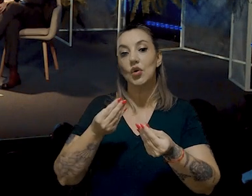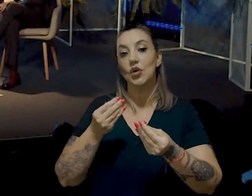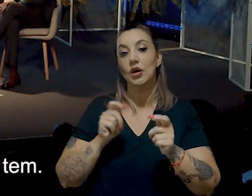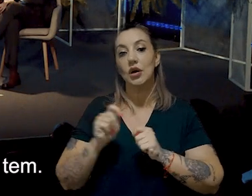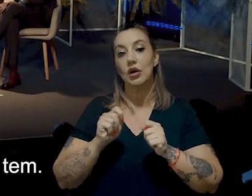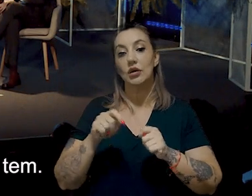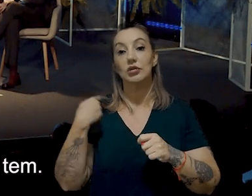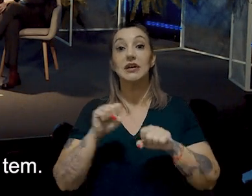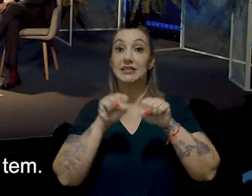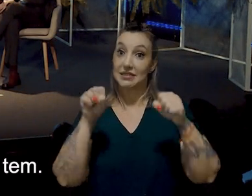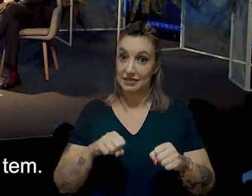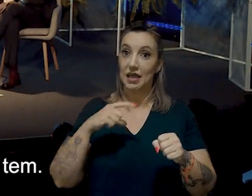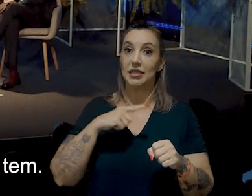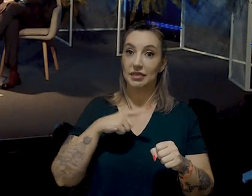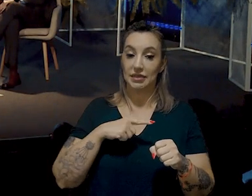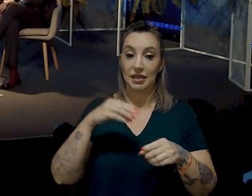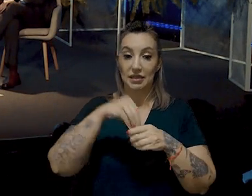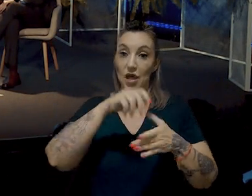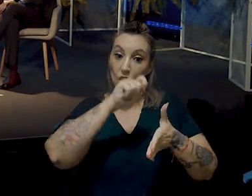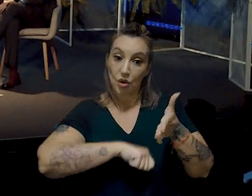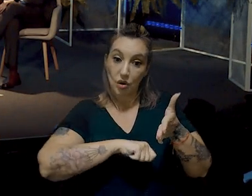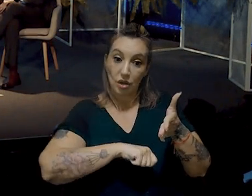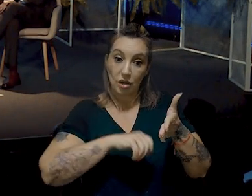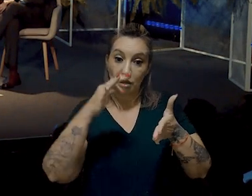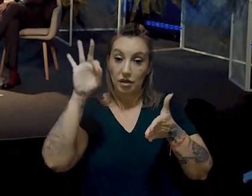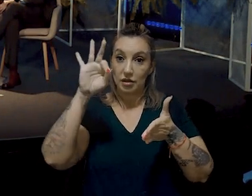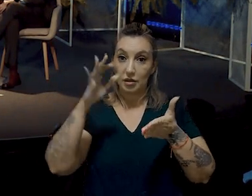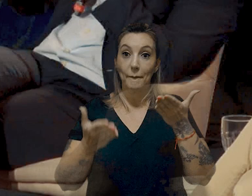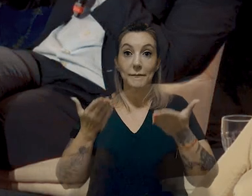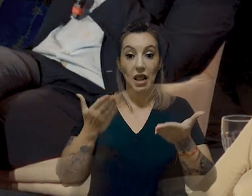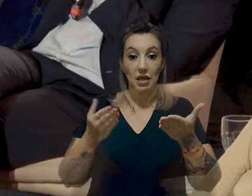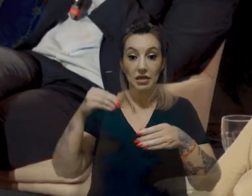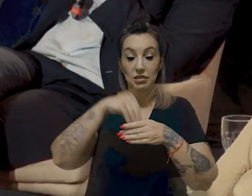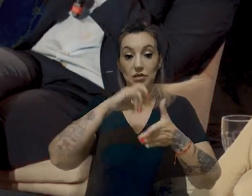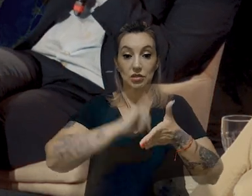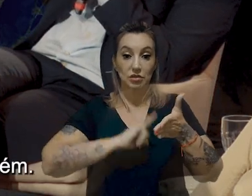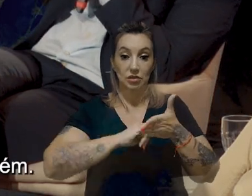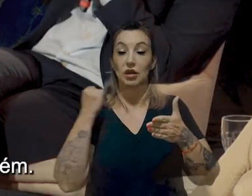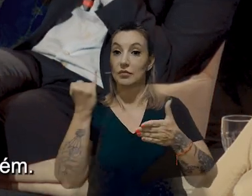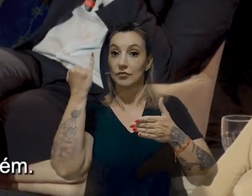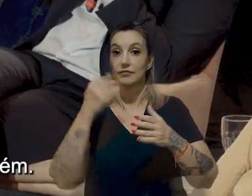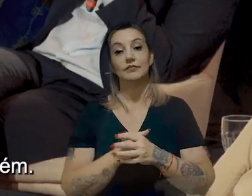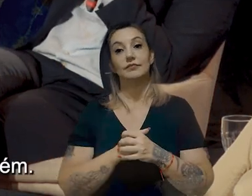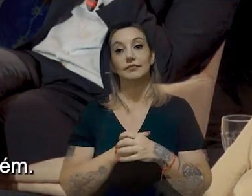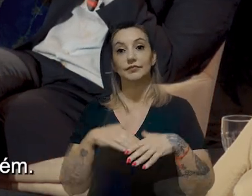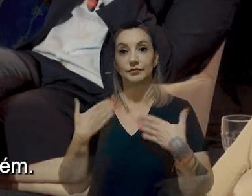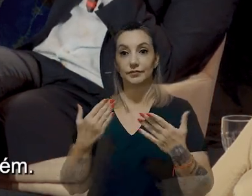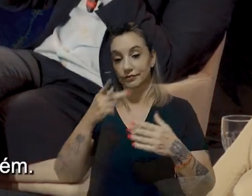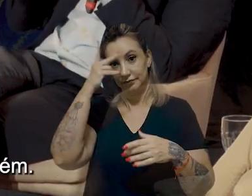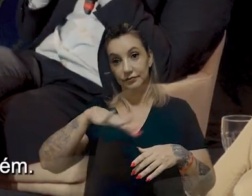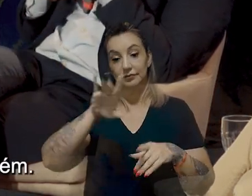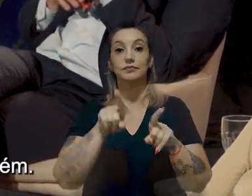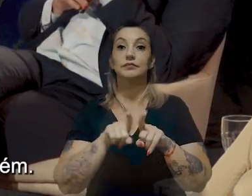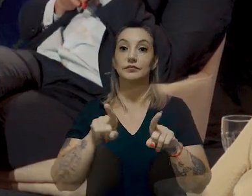mas como que vocês regulam não nós temos um sistema aqui a gente tem dentro do contrato Então os checks and balance dentro dos contratos são fundamentais né E